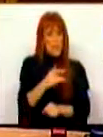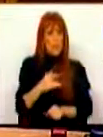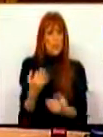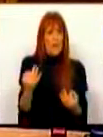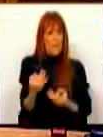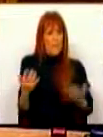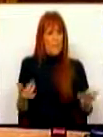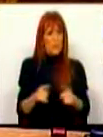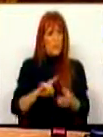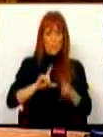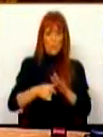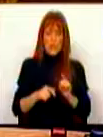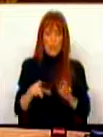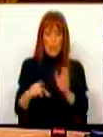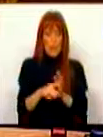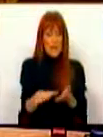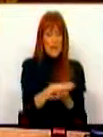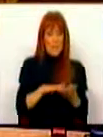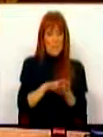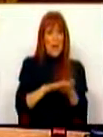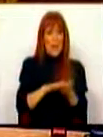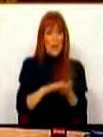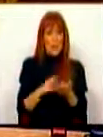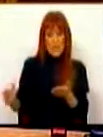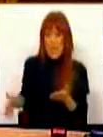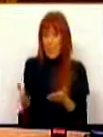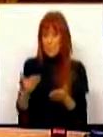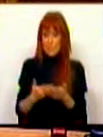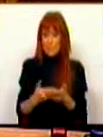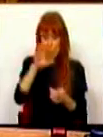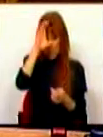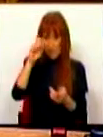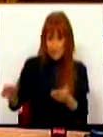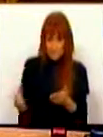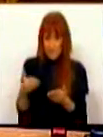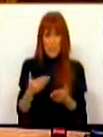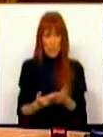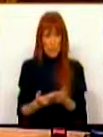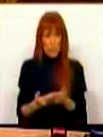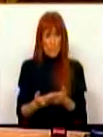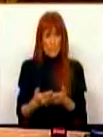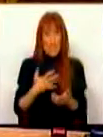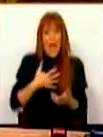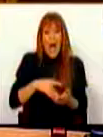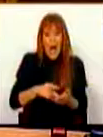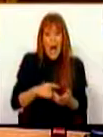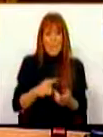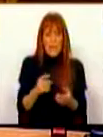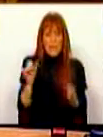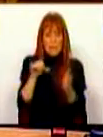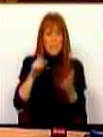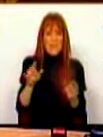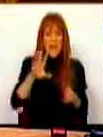saúde. O projeto de lei de bases apresentado pelo Governo quer centrar